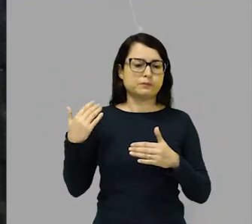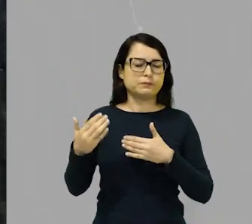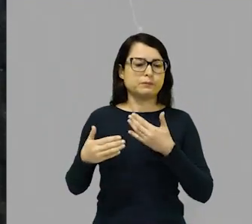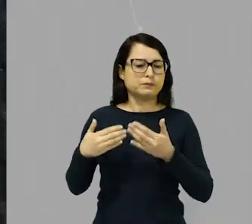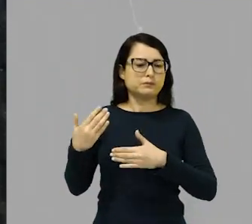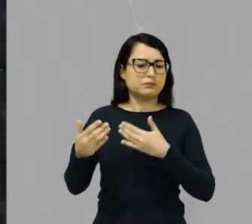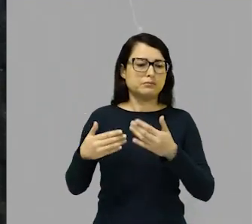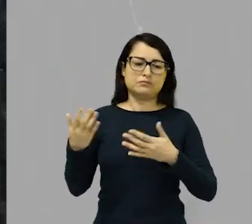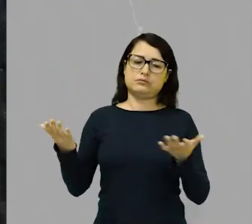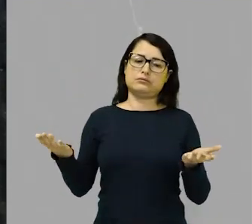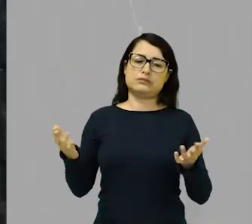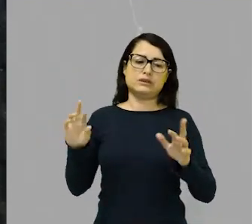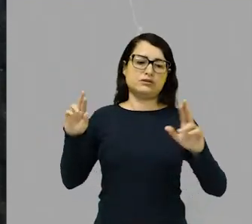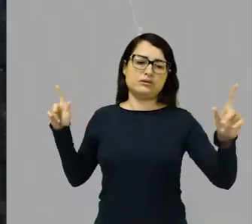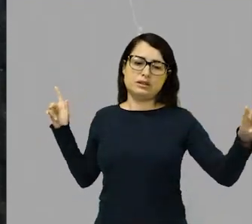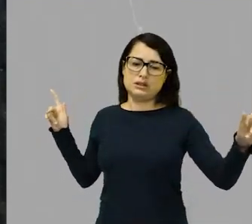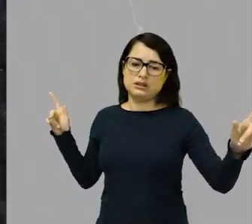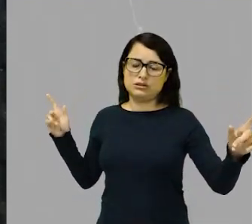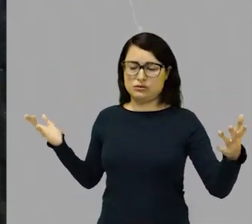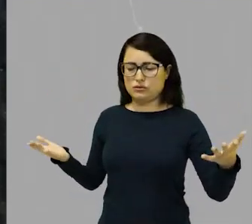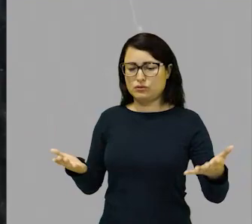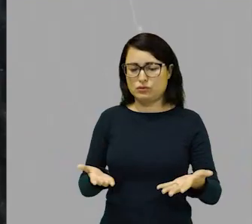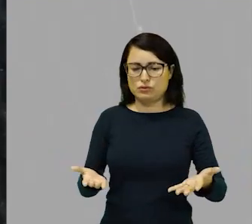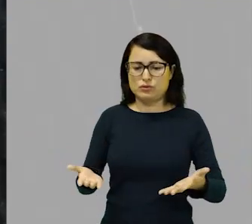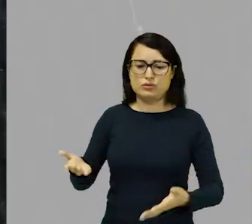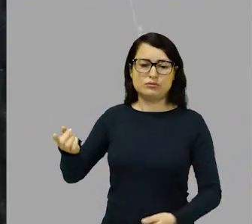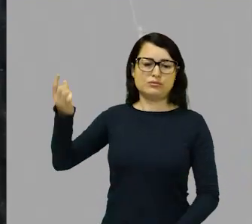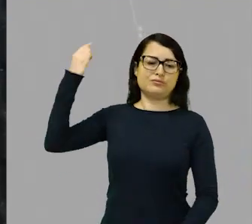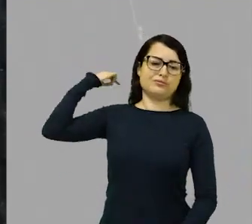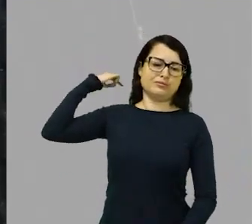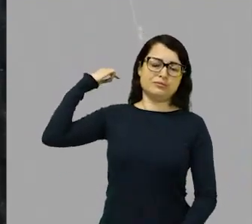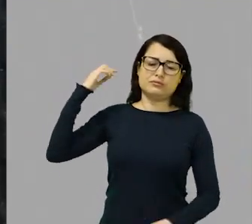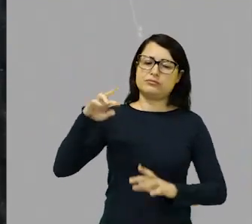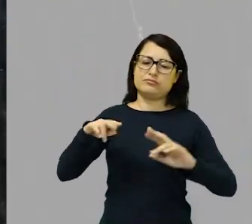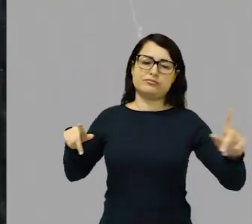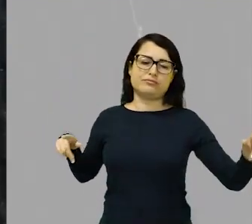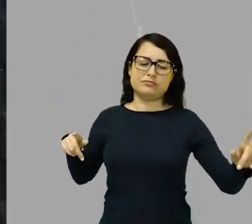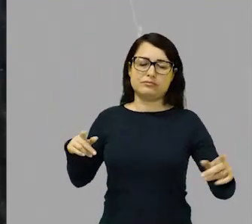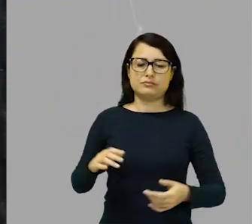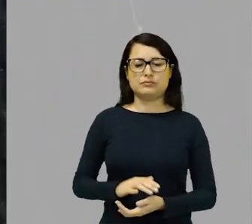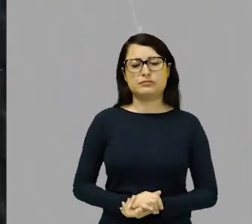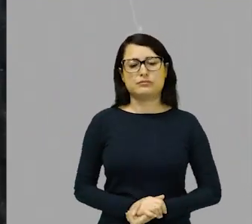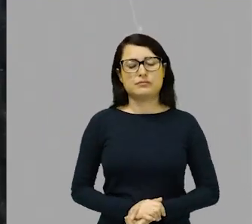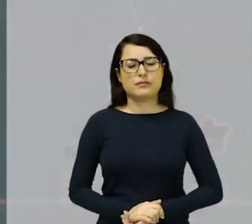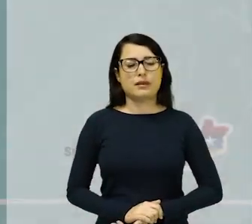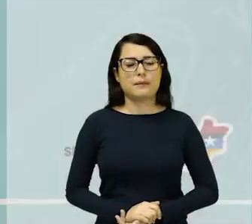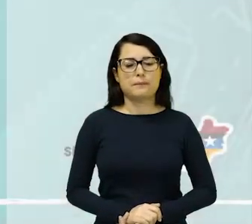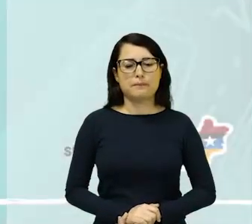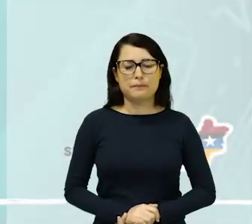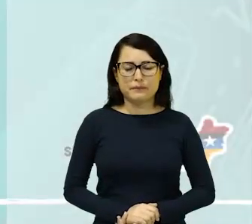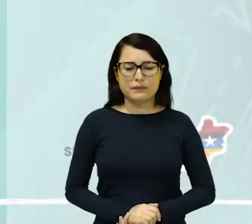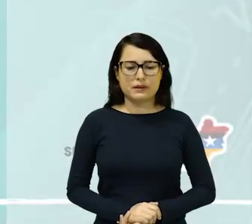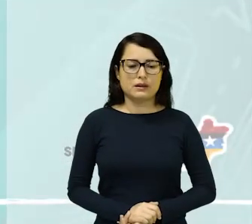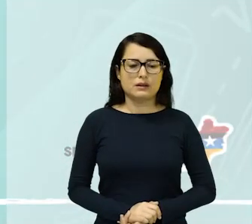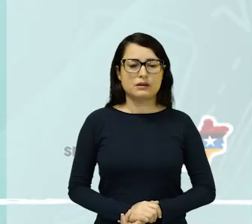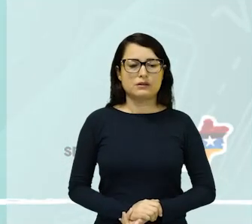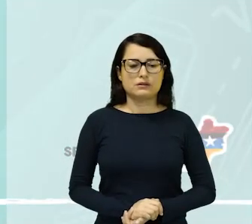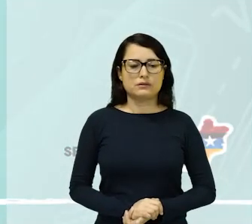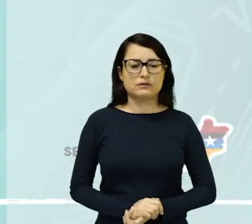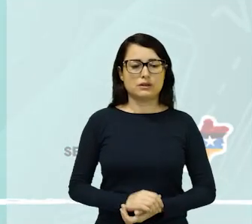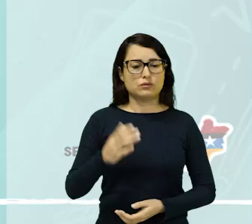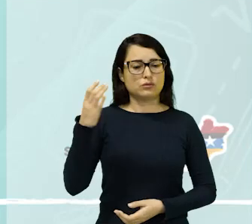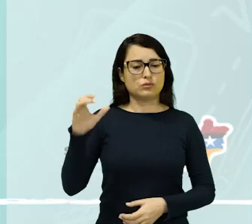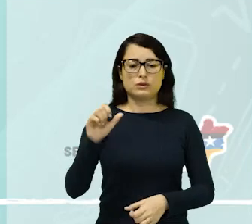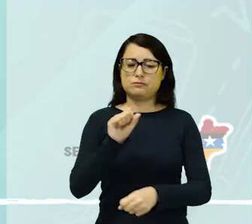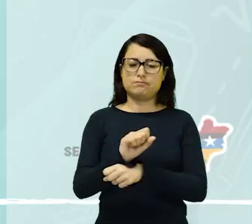diferentes lá dos homens primitivos, bem diferentes dos homens medievais também, e daí por diante. Então, olha só, uma cultura não é